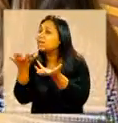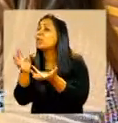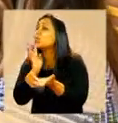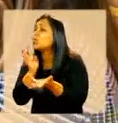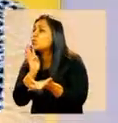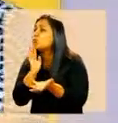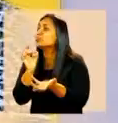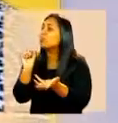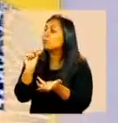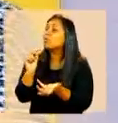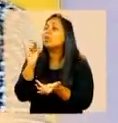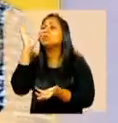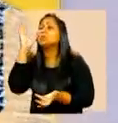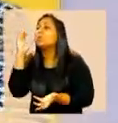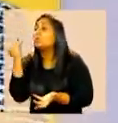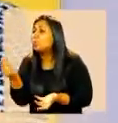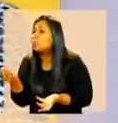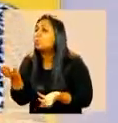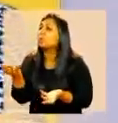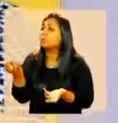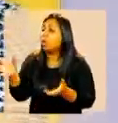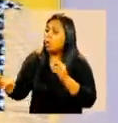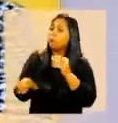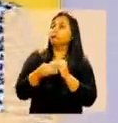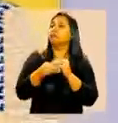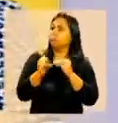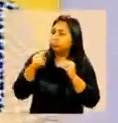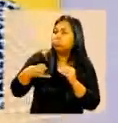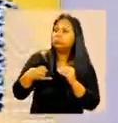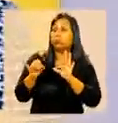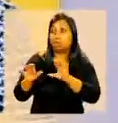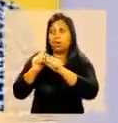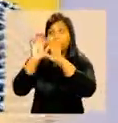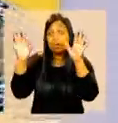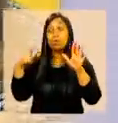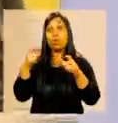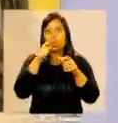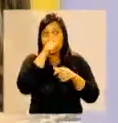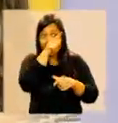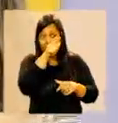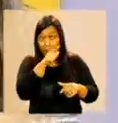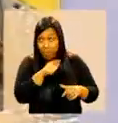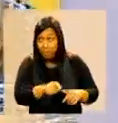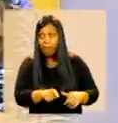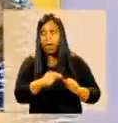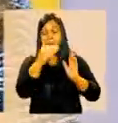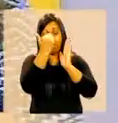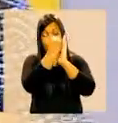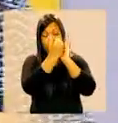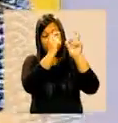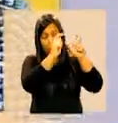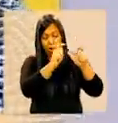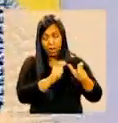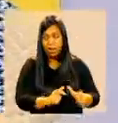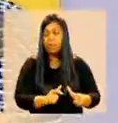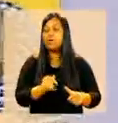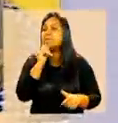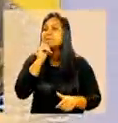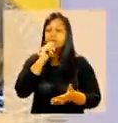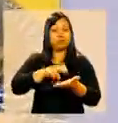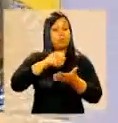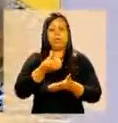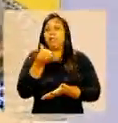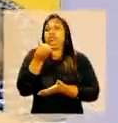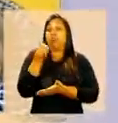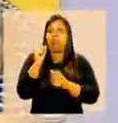que você quer fazer, que você acha interessante, a gente inclui. E a gente já deixa claro, a gente quer tal. E eu e minha irmã, a gente tem um ritmo assim, 6 horas